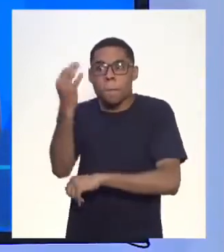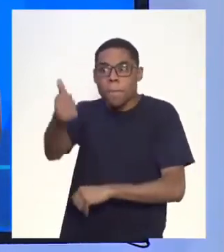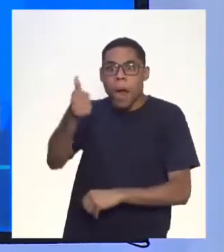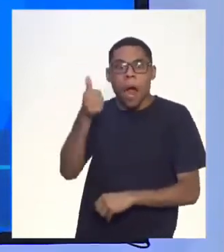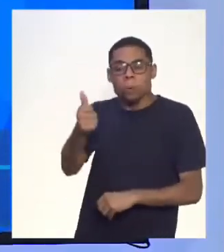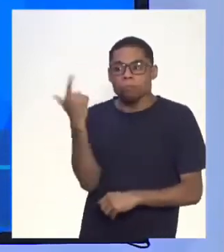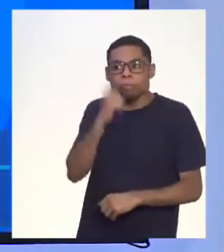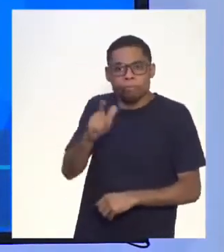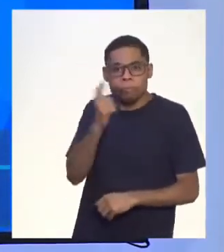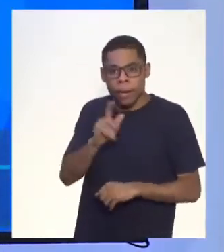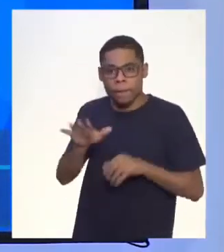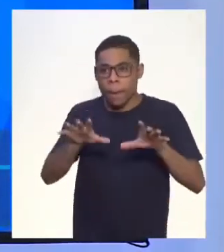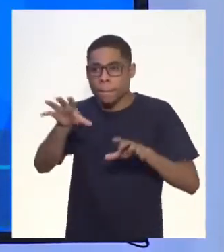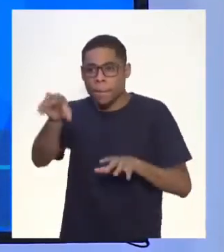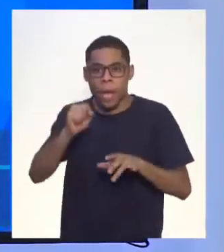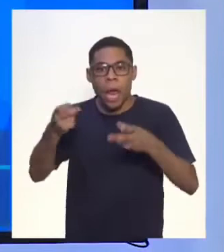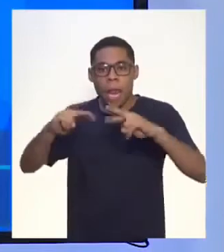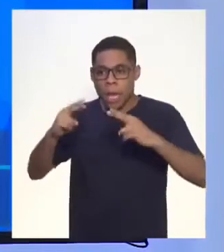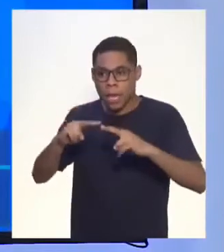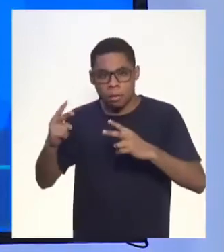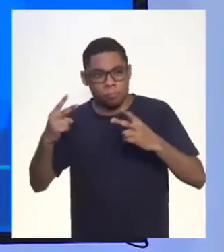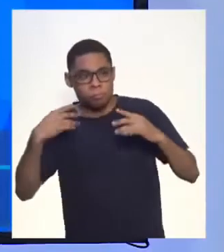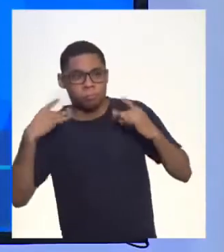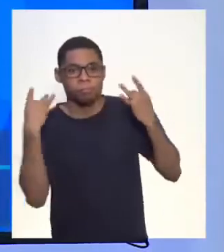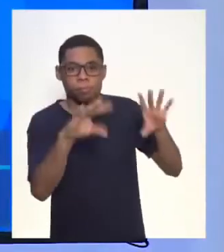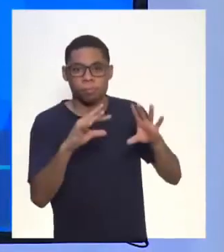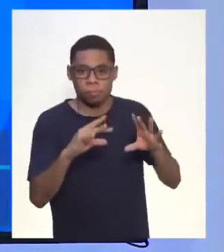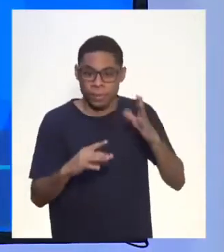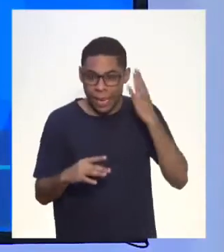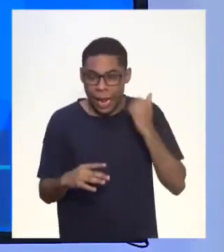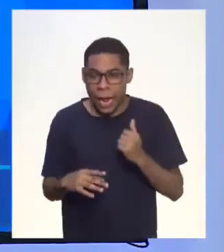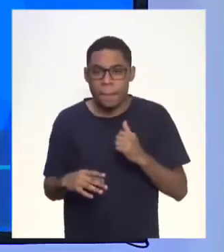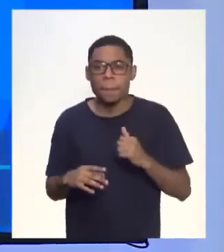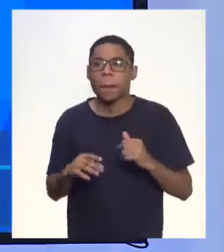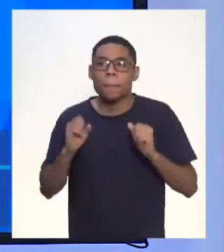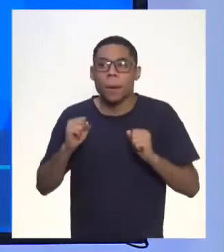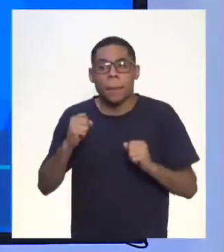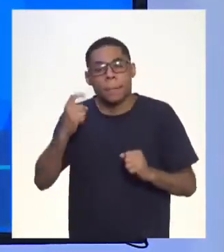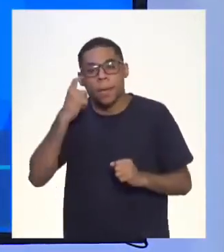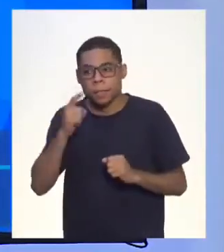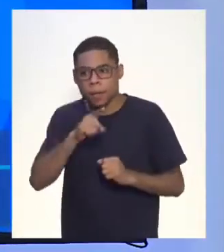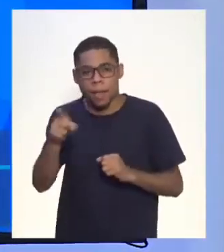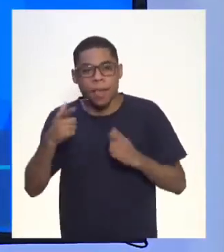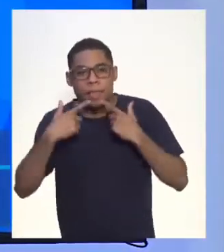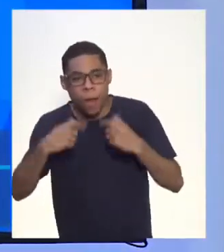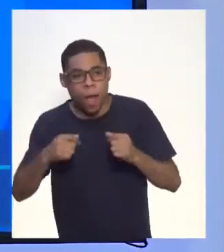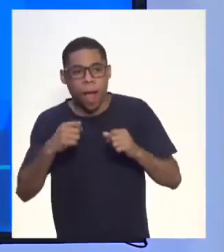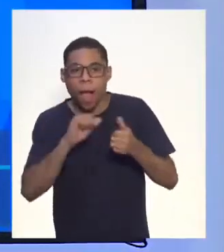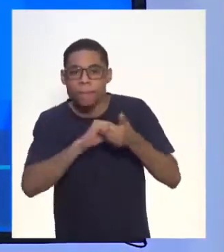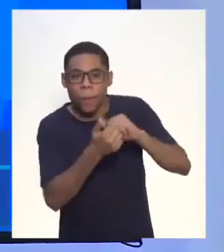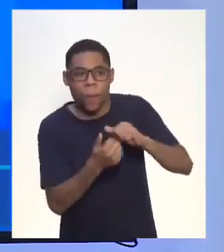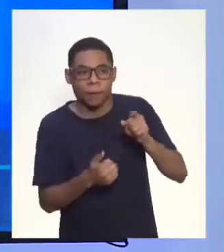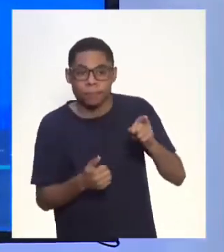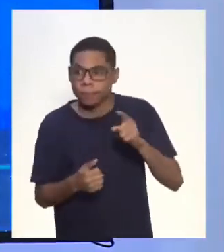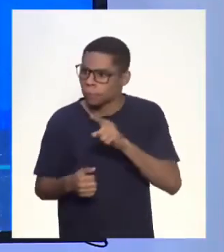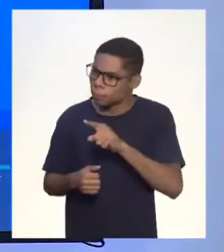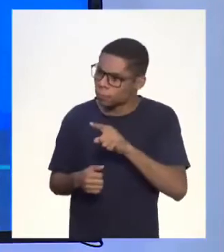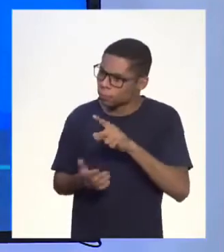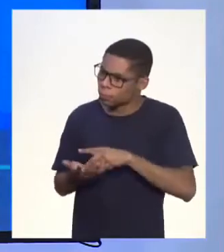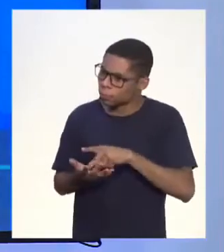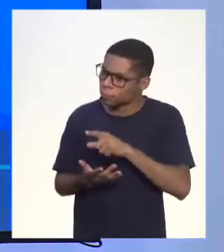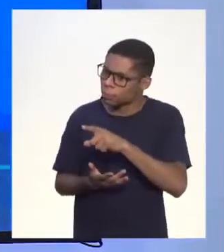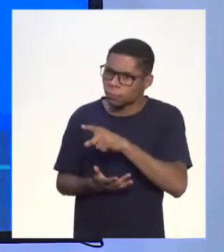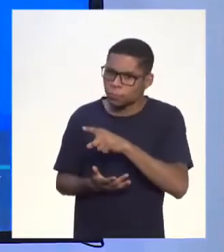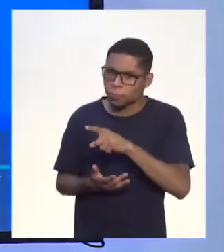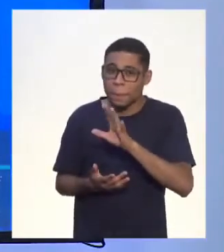eles pegam até mesmo o link, consegue ter uma notícia ali com, vamos pensar, uma linguagem adequada, que você pensa, nossa, é verdadeiro. Mas ali